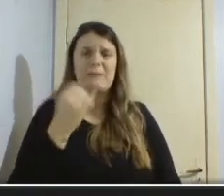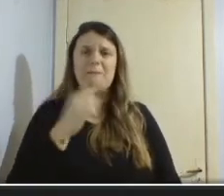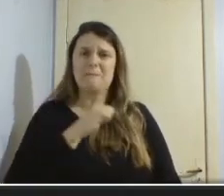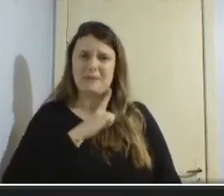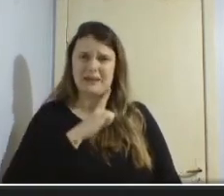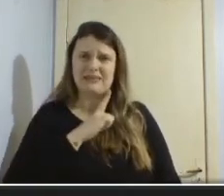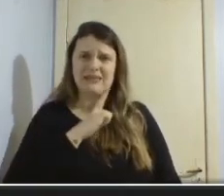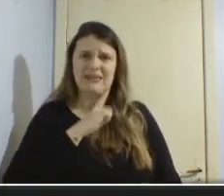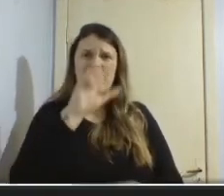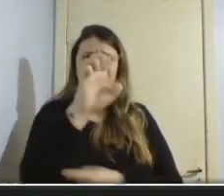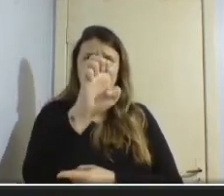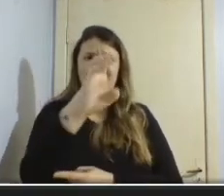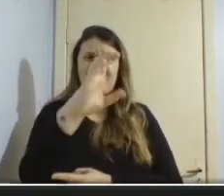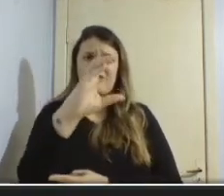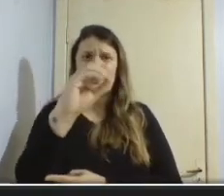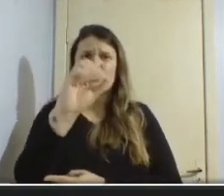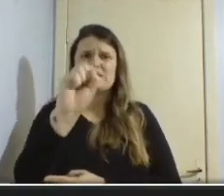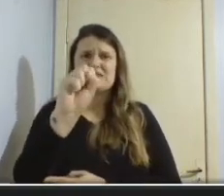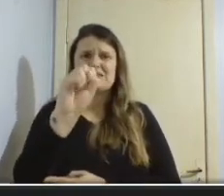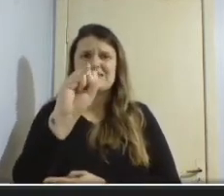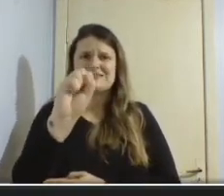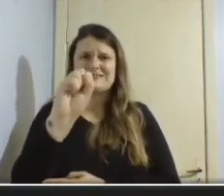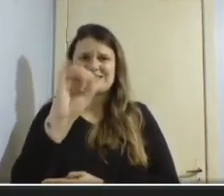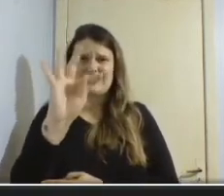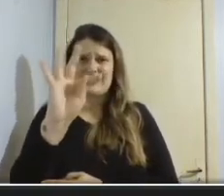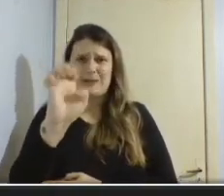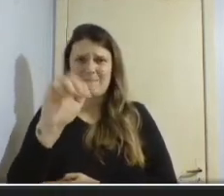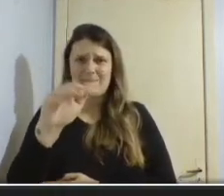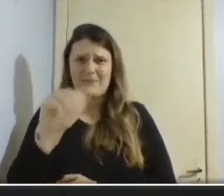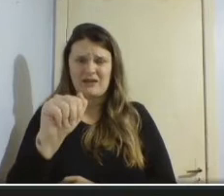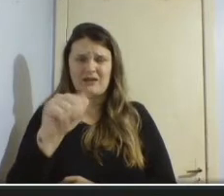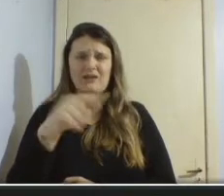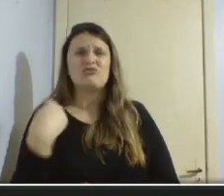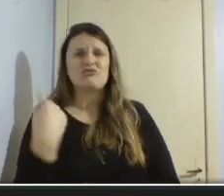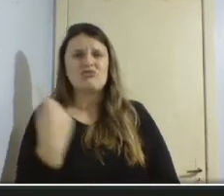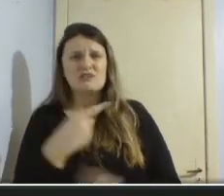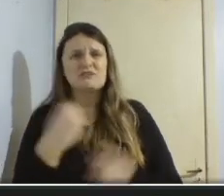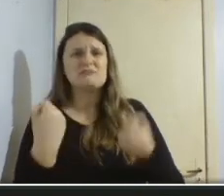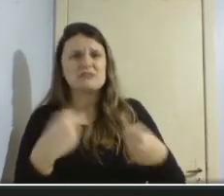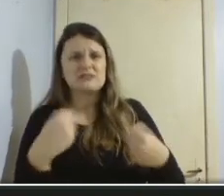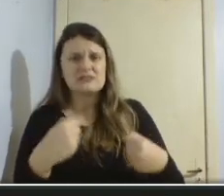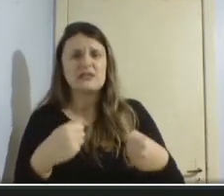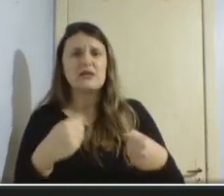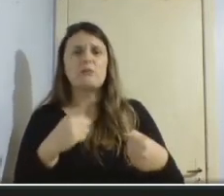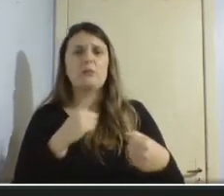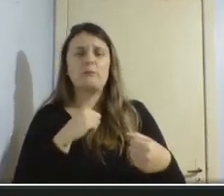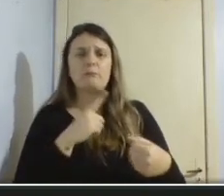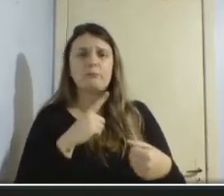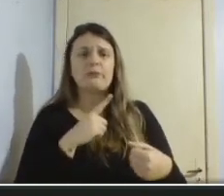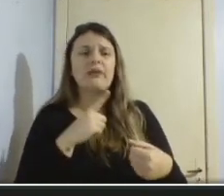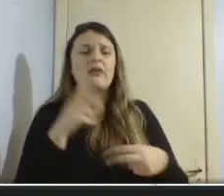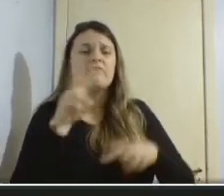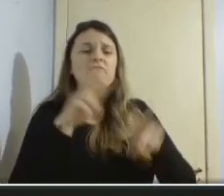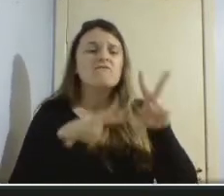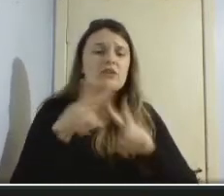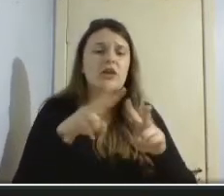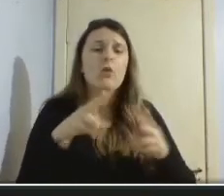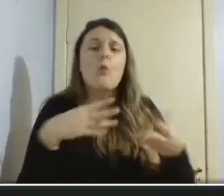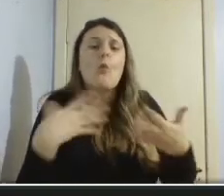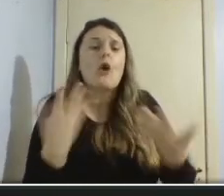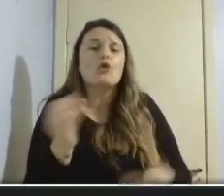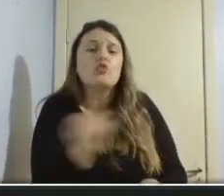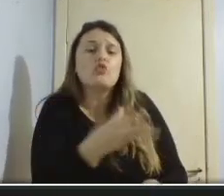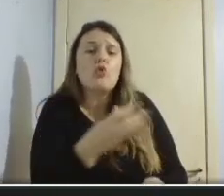Vitória é que nós possamos pautar a nova economia, né, as novas empresas,